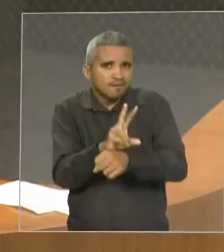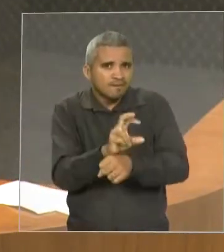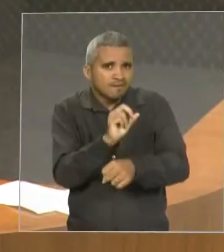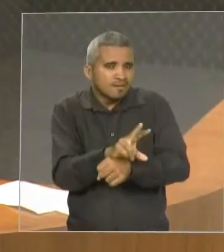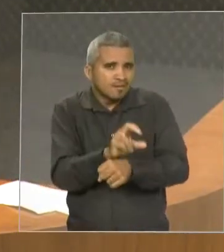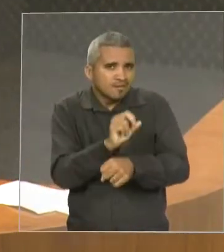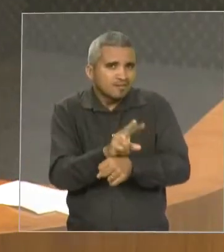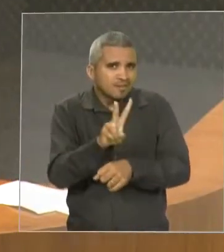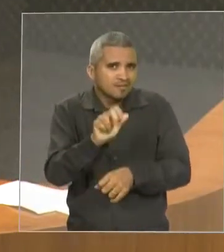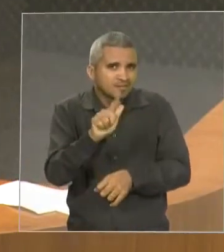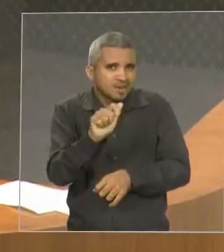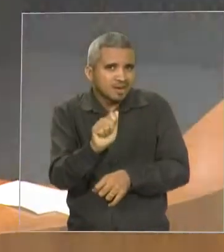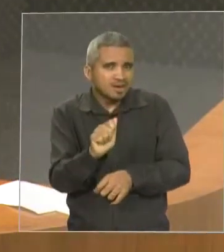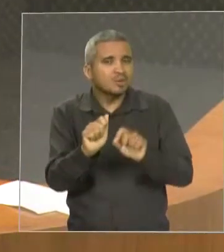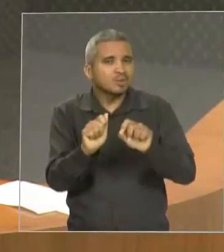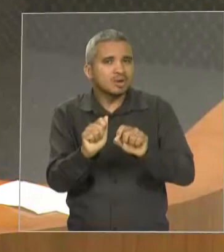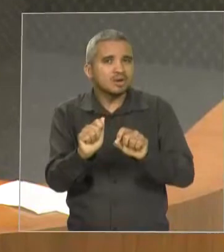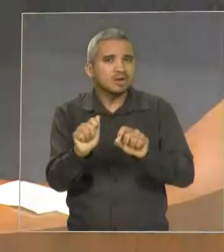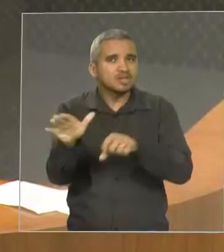enchendo